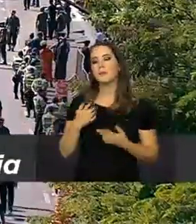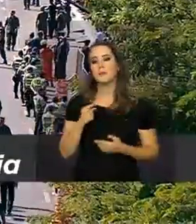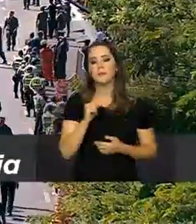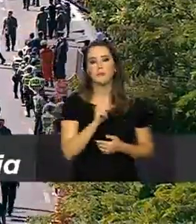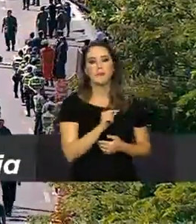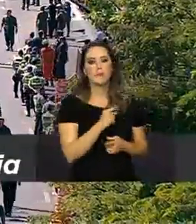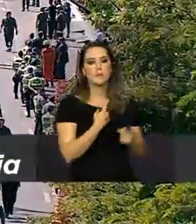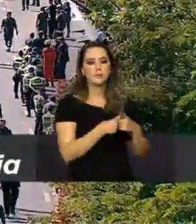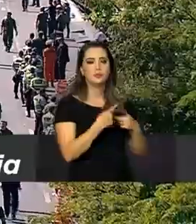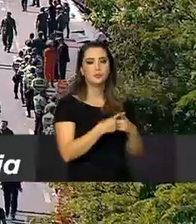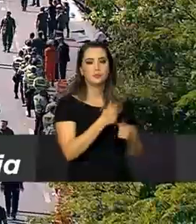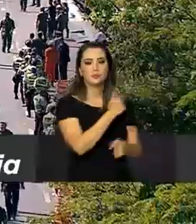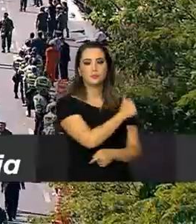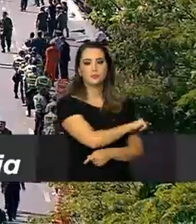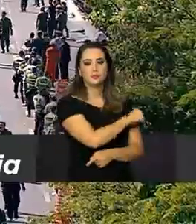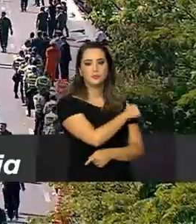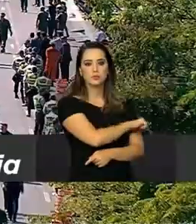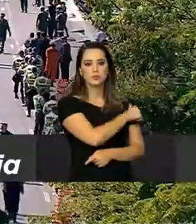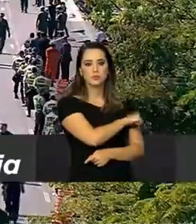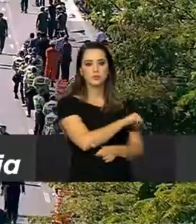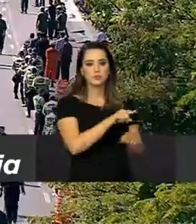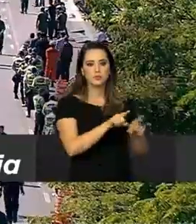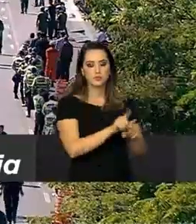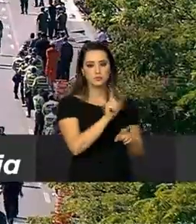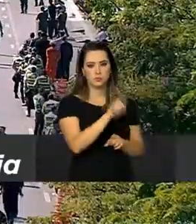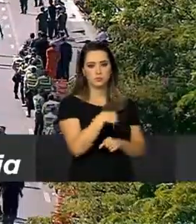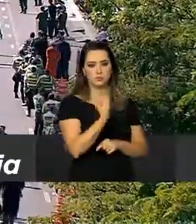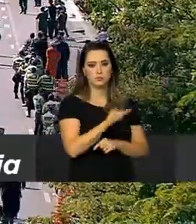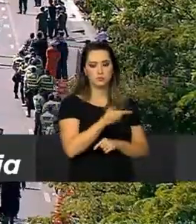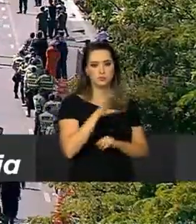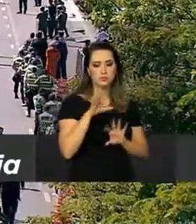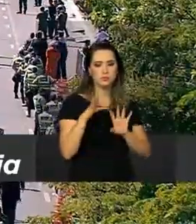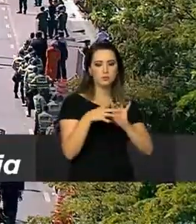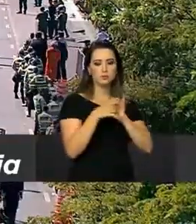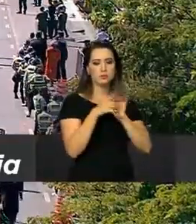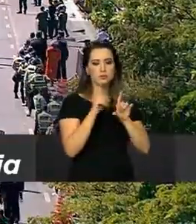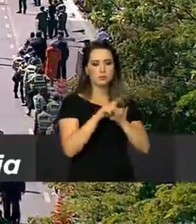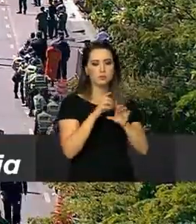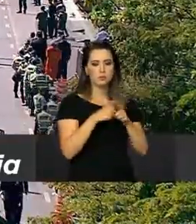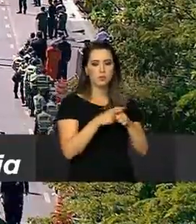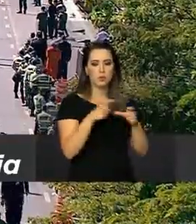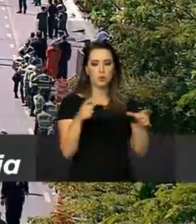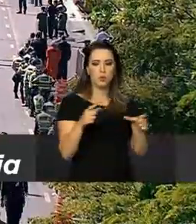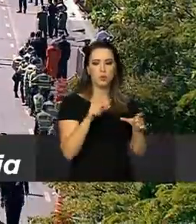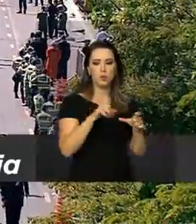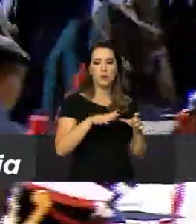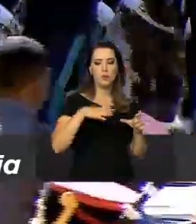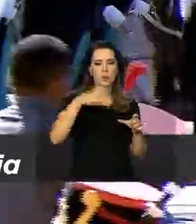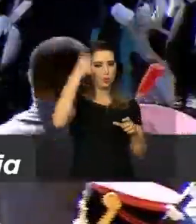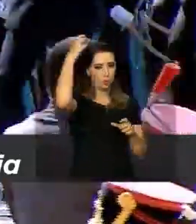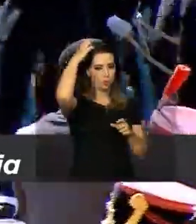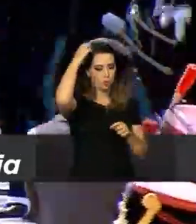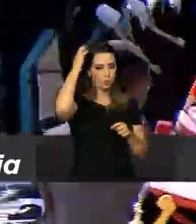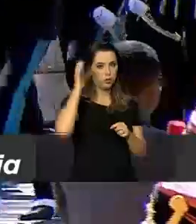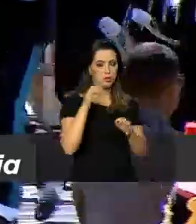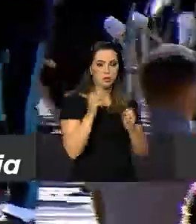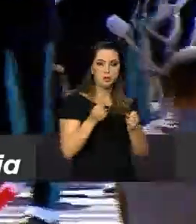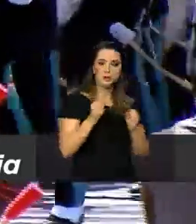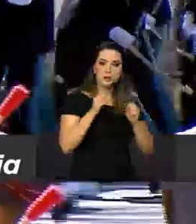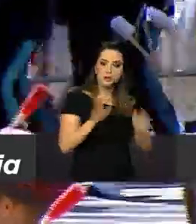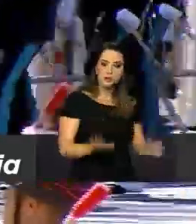O desfile no Rio de Janeiro, ele remonta à história do nosso império, né? Então, com a maioridade de Dom Pedro II, foi dado ênfase a esse